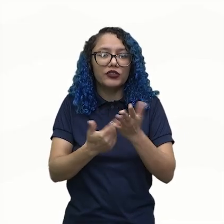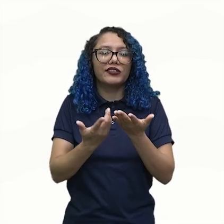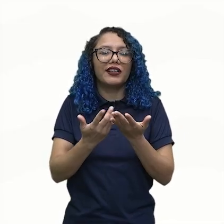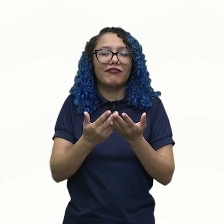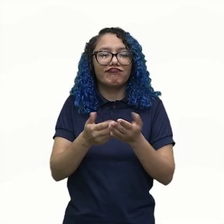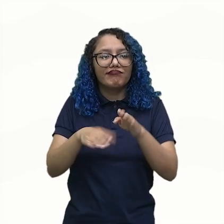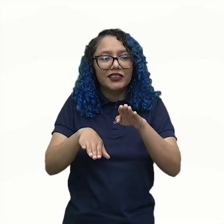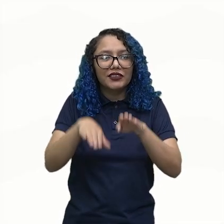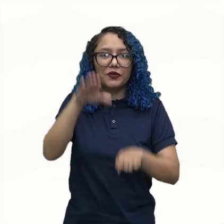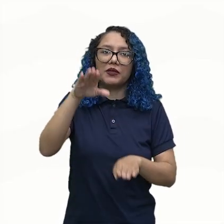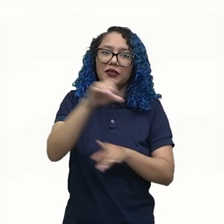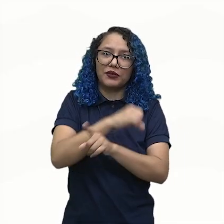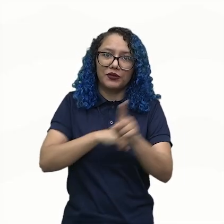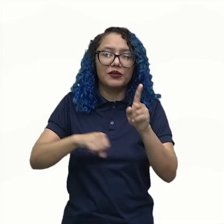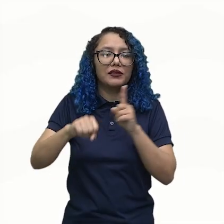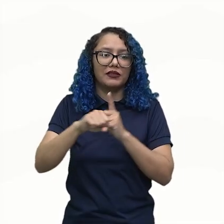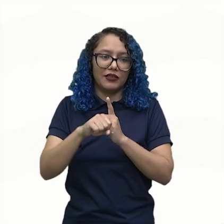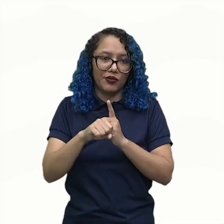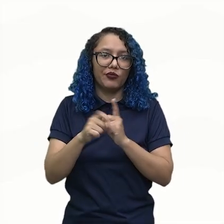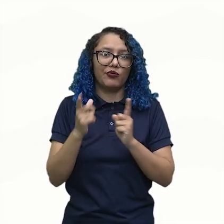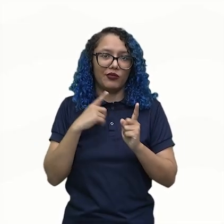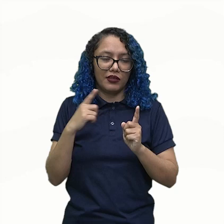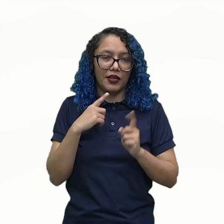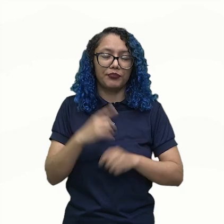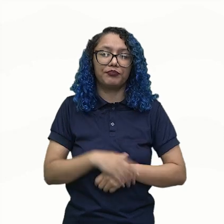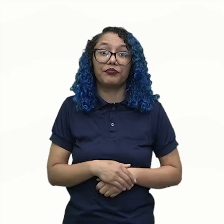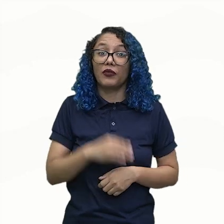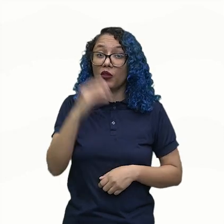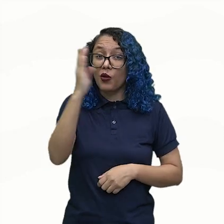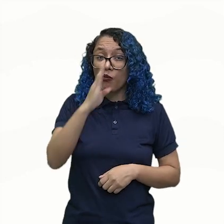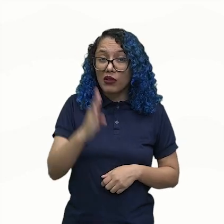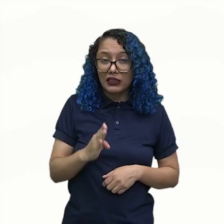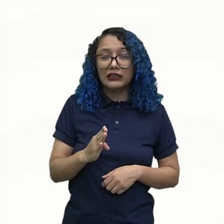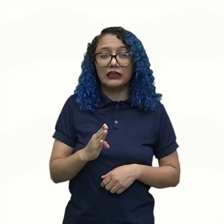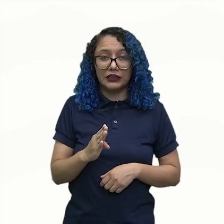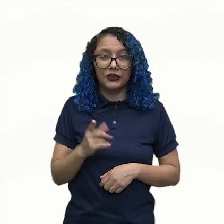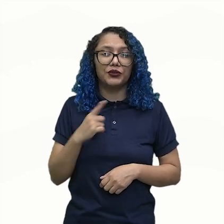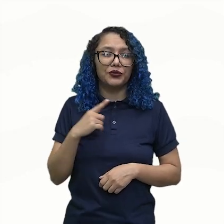sociais, que em países como o Brasil são bastante